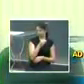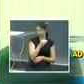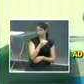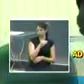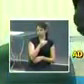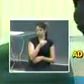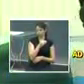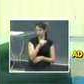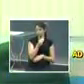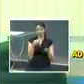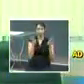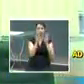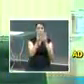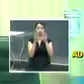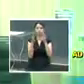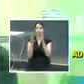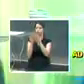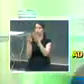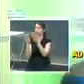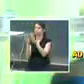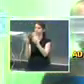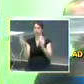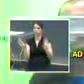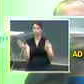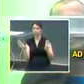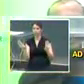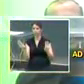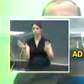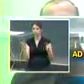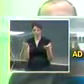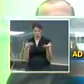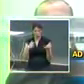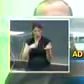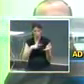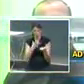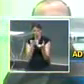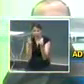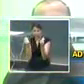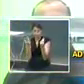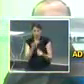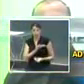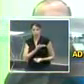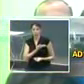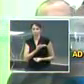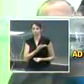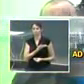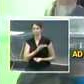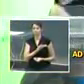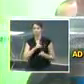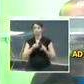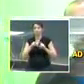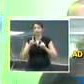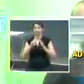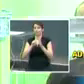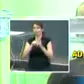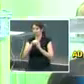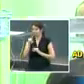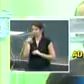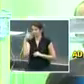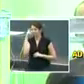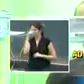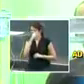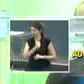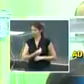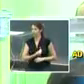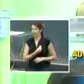fechada, é aqueles que hoje são seus amigos por demais, mas no momento mais difícil da sua vida,